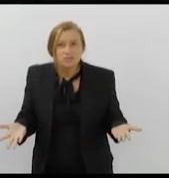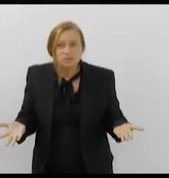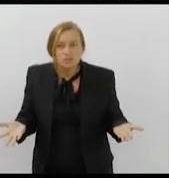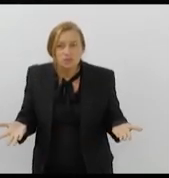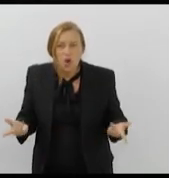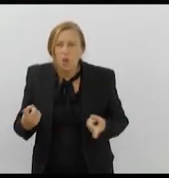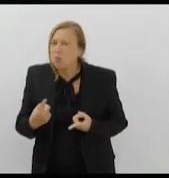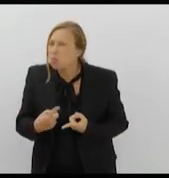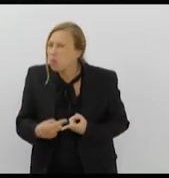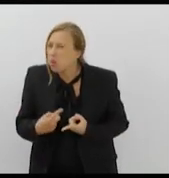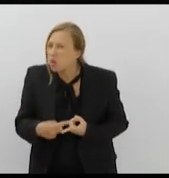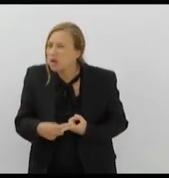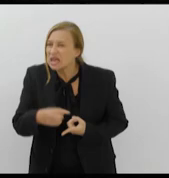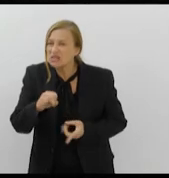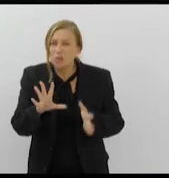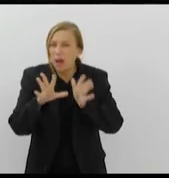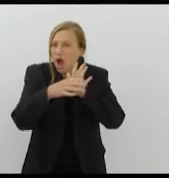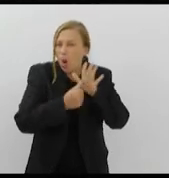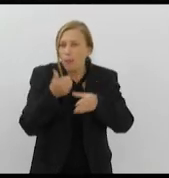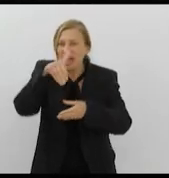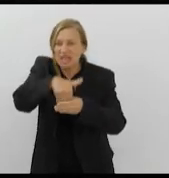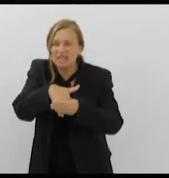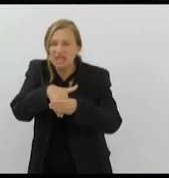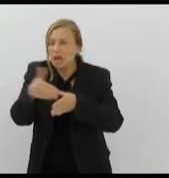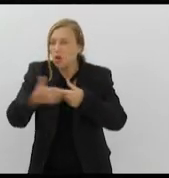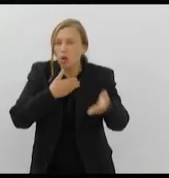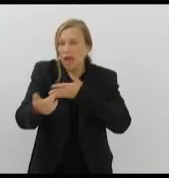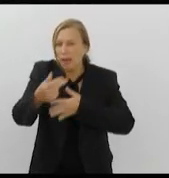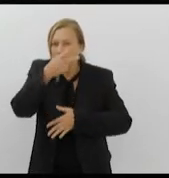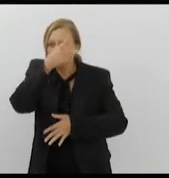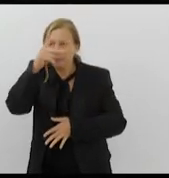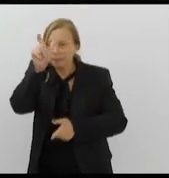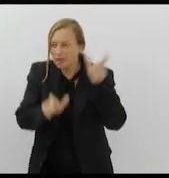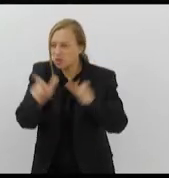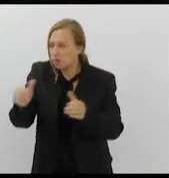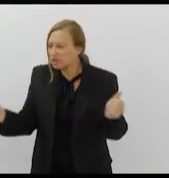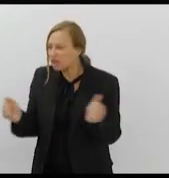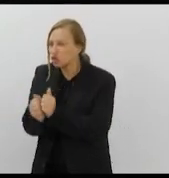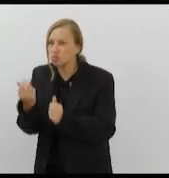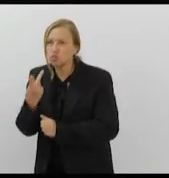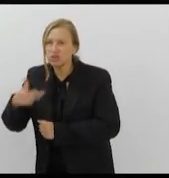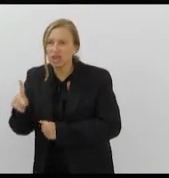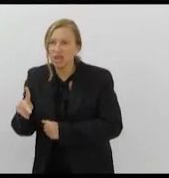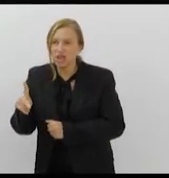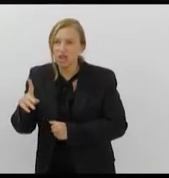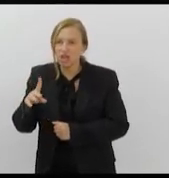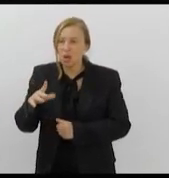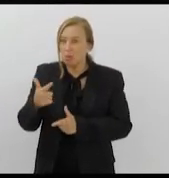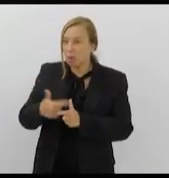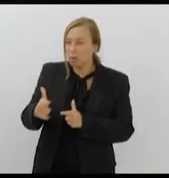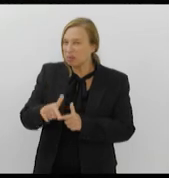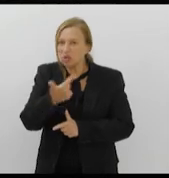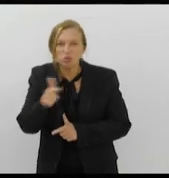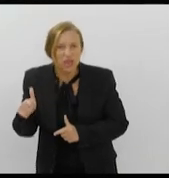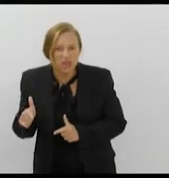Porque se for para roubar uma eleição, para colocar quem quer que seja do lado deles, para tudo isso não tem problema algum.